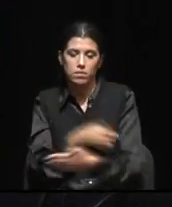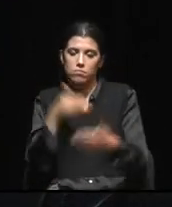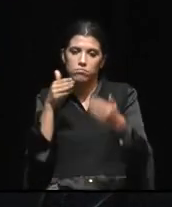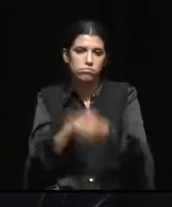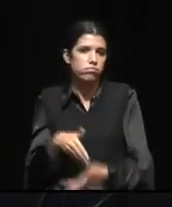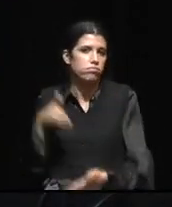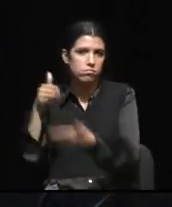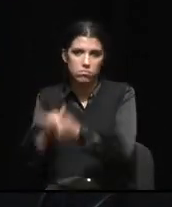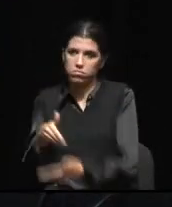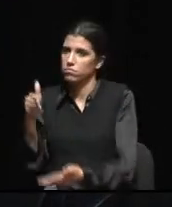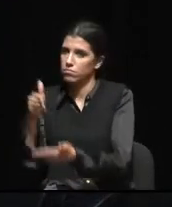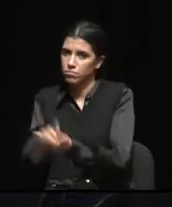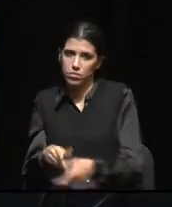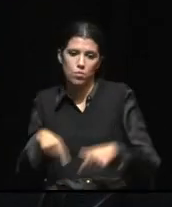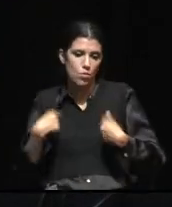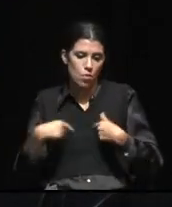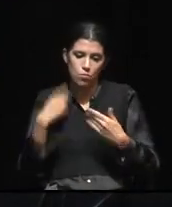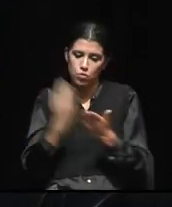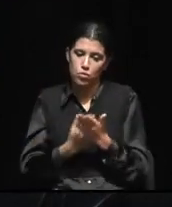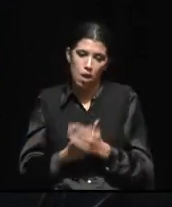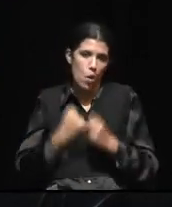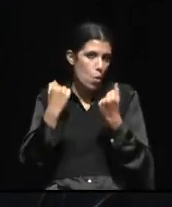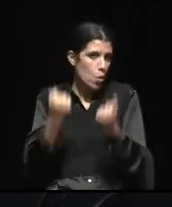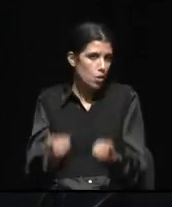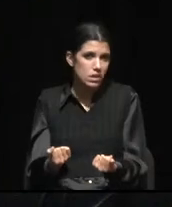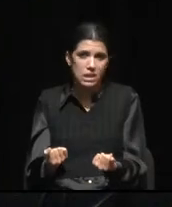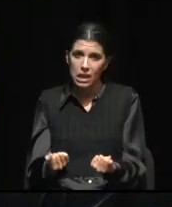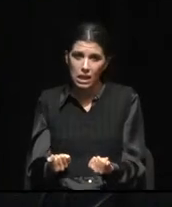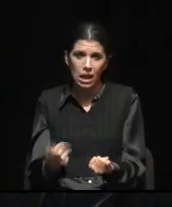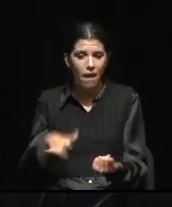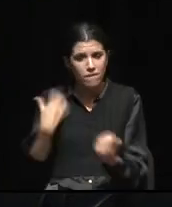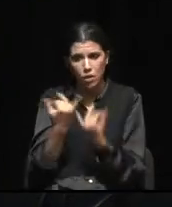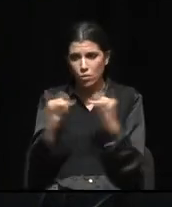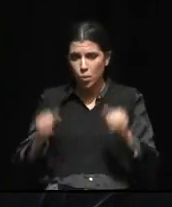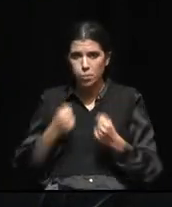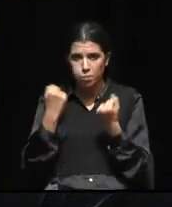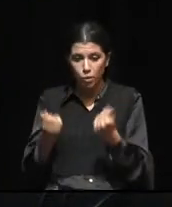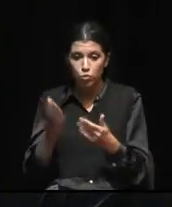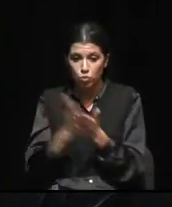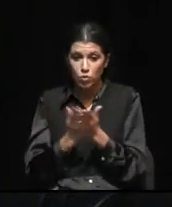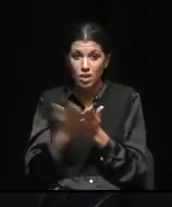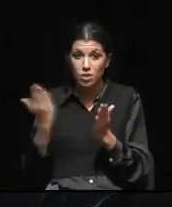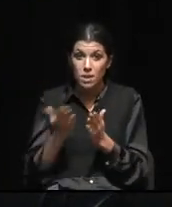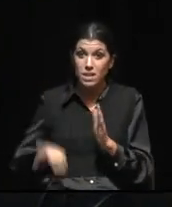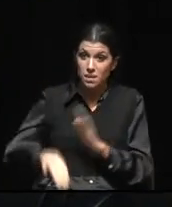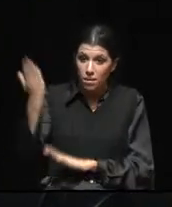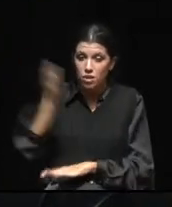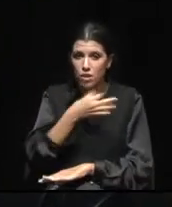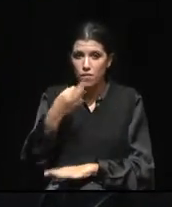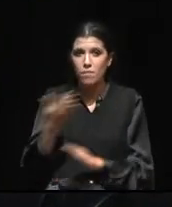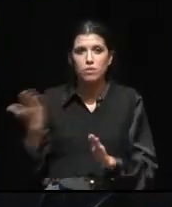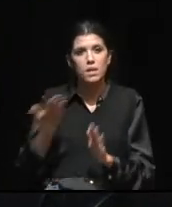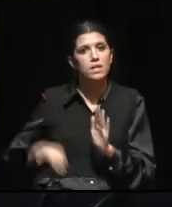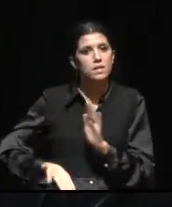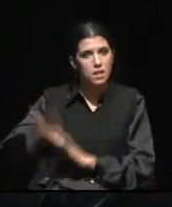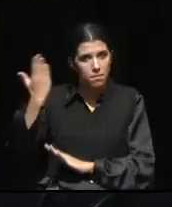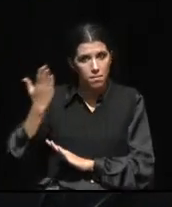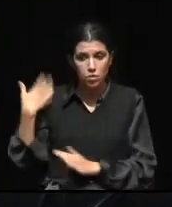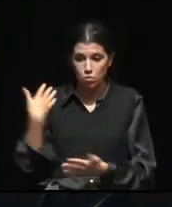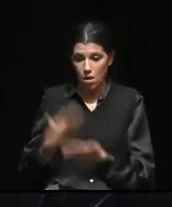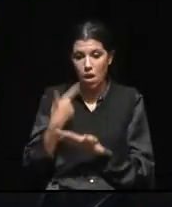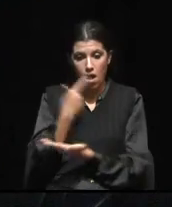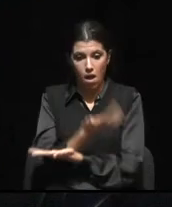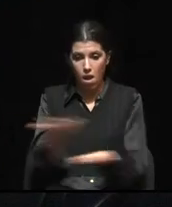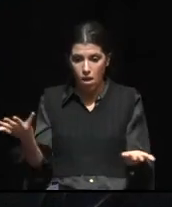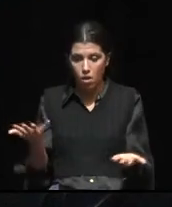maiores dificuldades para se conseguirem estudar e se desenvolverem os estudantes Merecem mais as famílias Merecem mais do que aquilo que nós